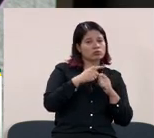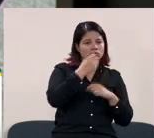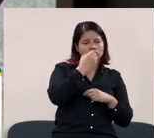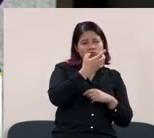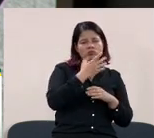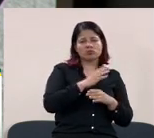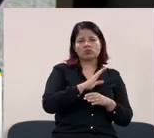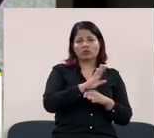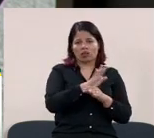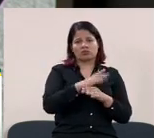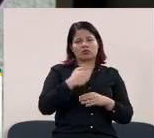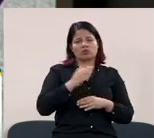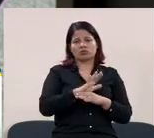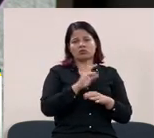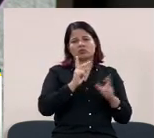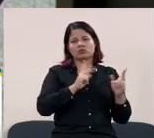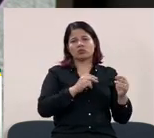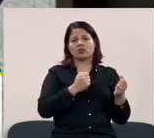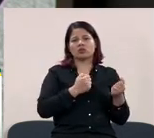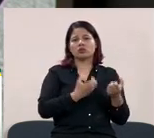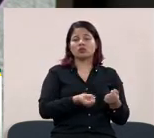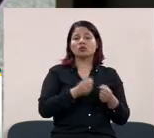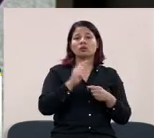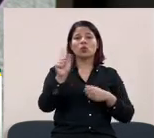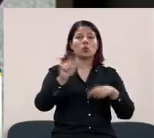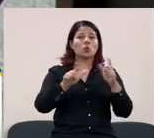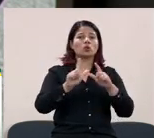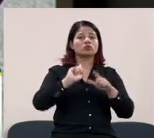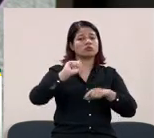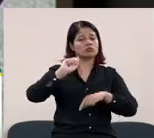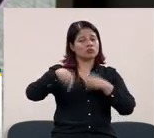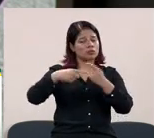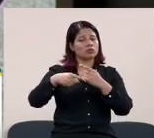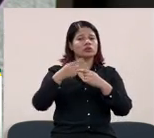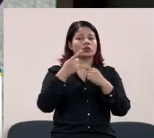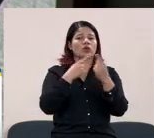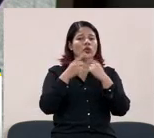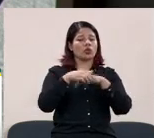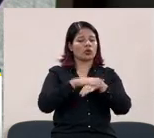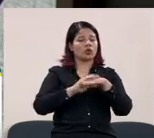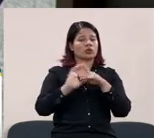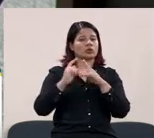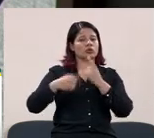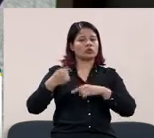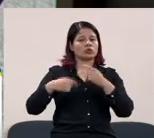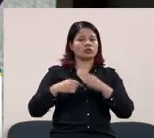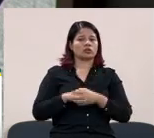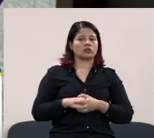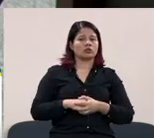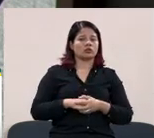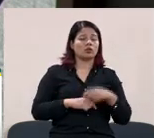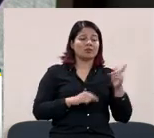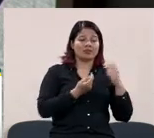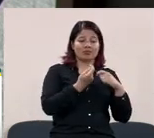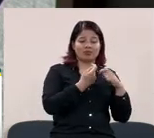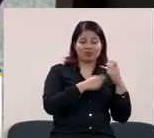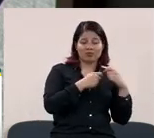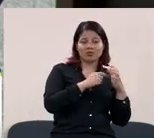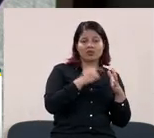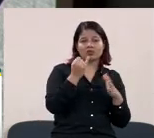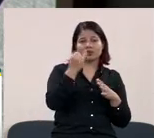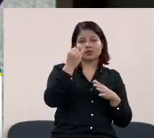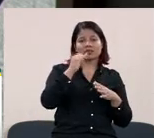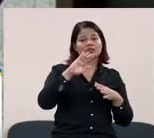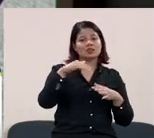gente deixa para discutir depois. Nas questões econômicas tem sido muito importante e o resultado